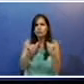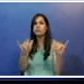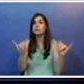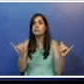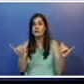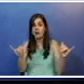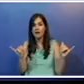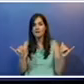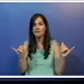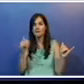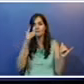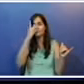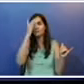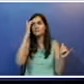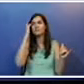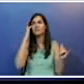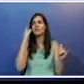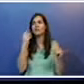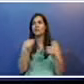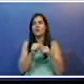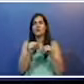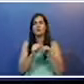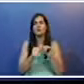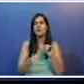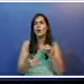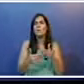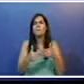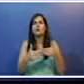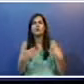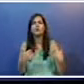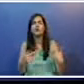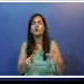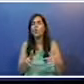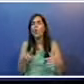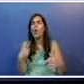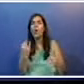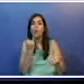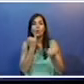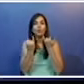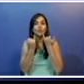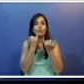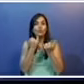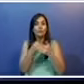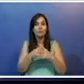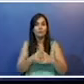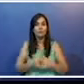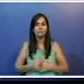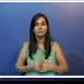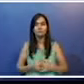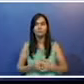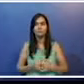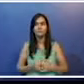Foi solicitar, fazer um pedido? Ou foi instruir? É um texto instrucional.